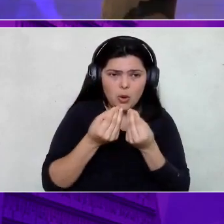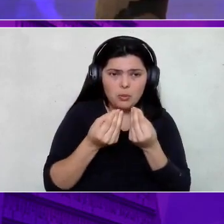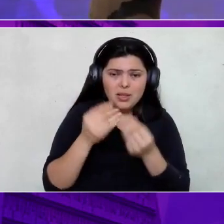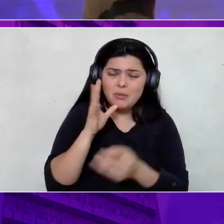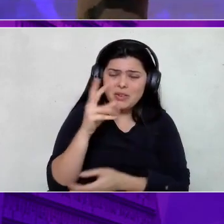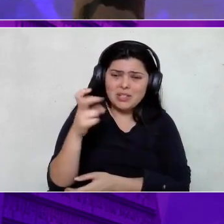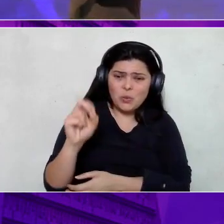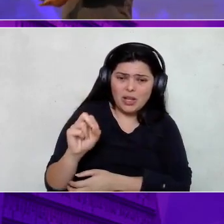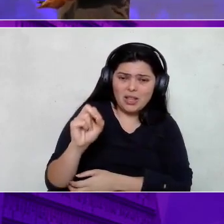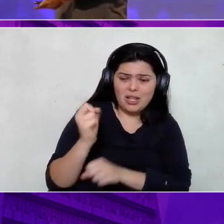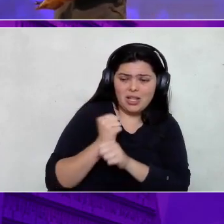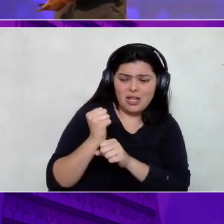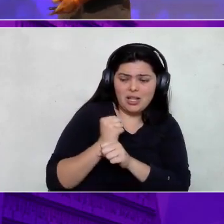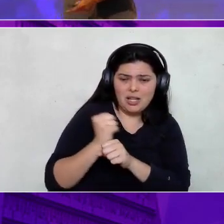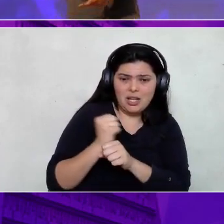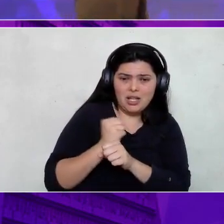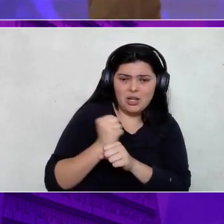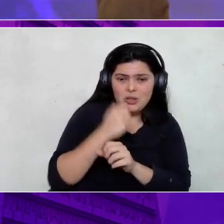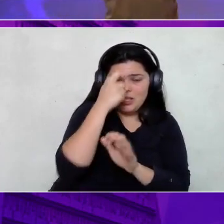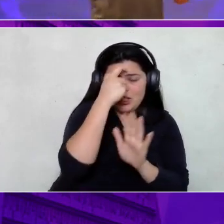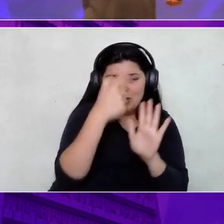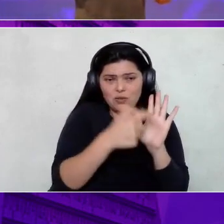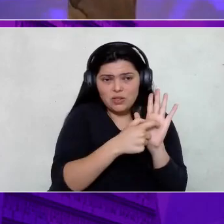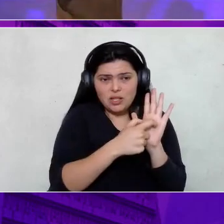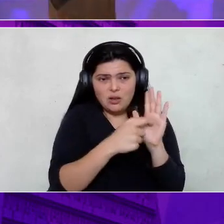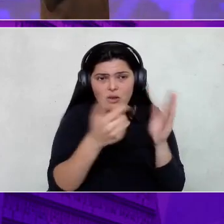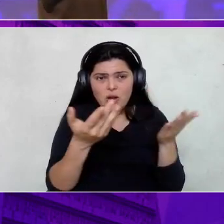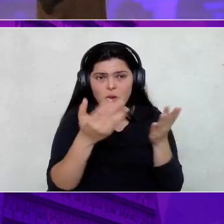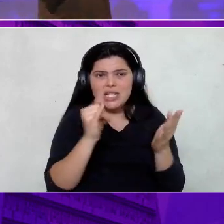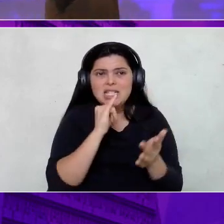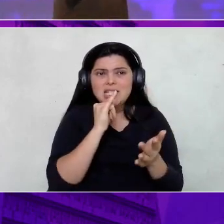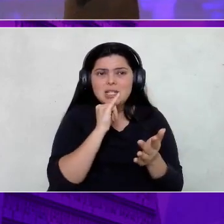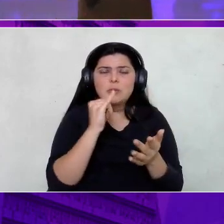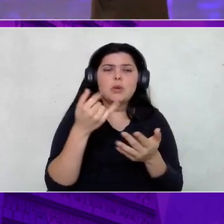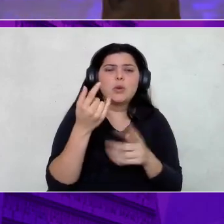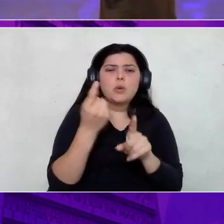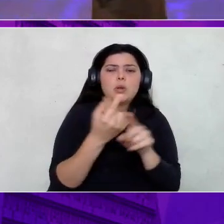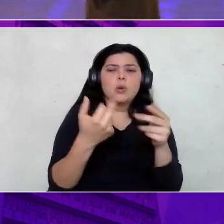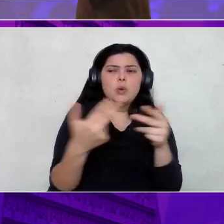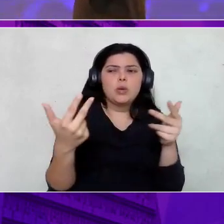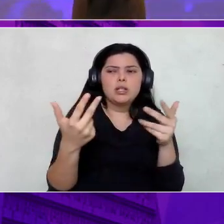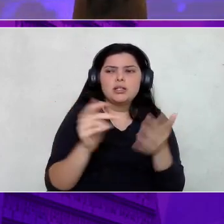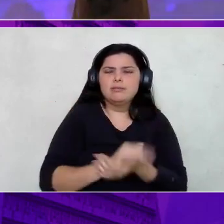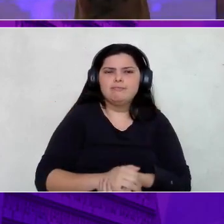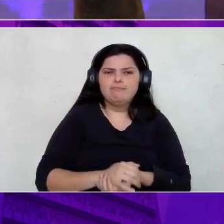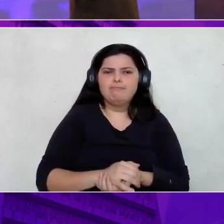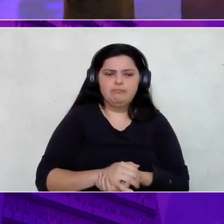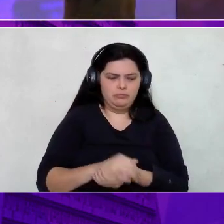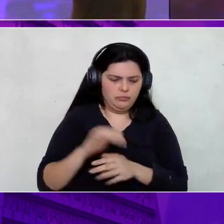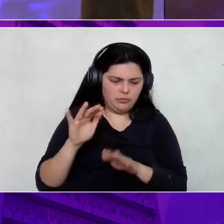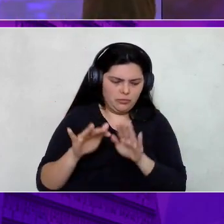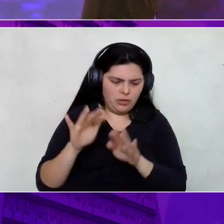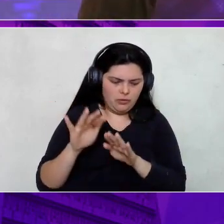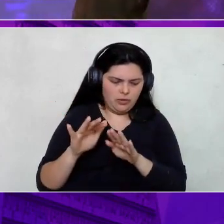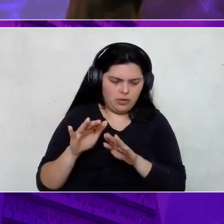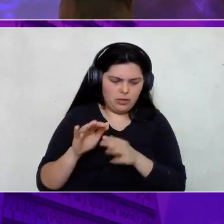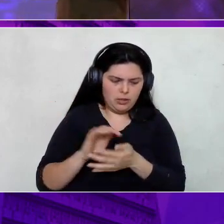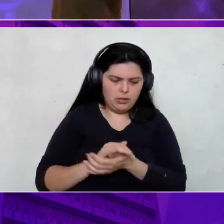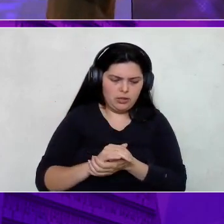anos, com a inteligência artificial está fazendo simulações e encontrando coisas que, de repente, um laboratório de